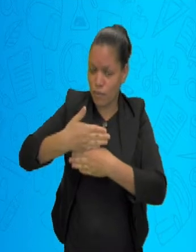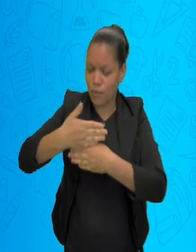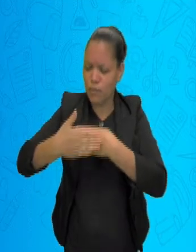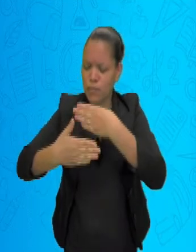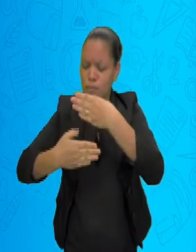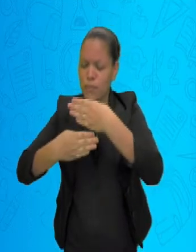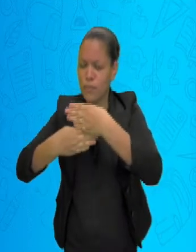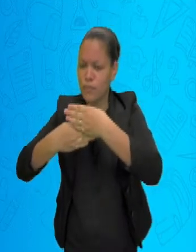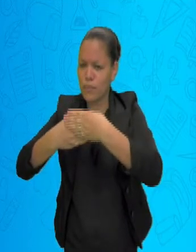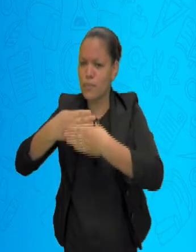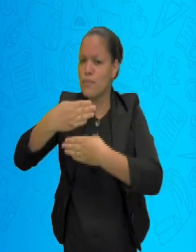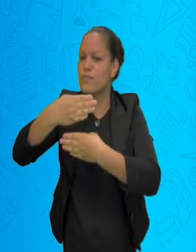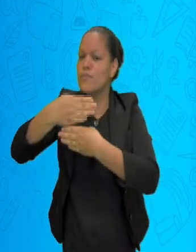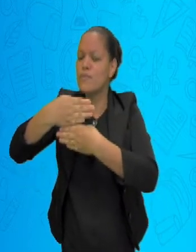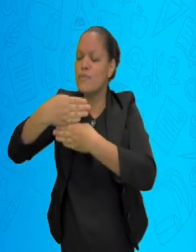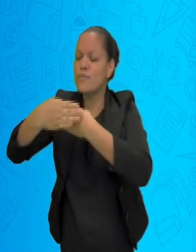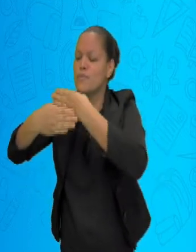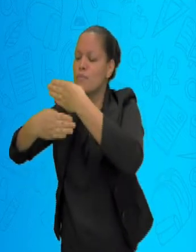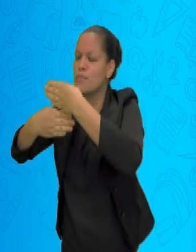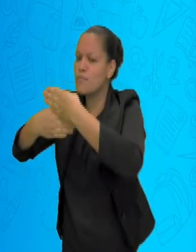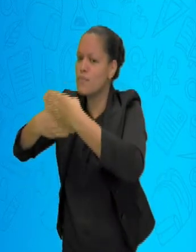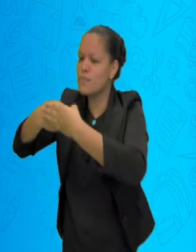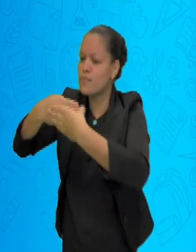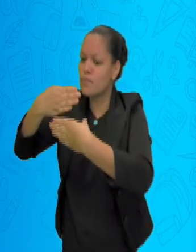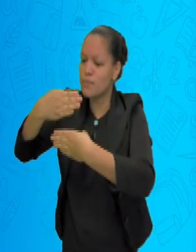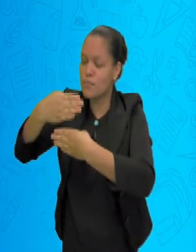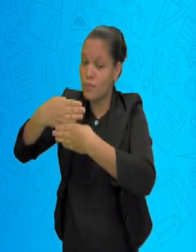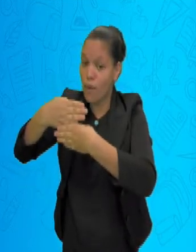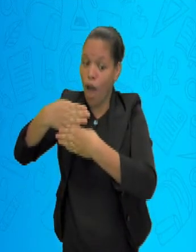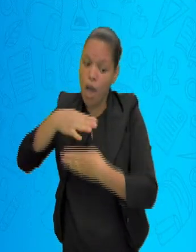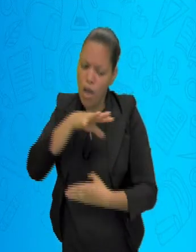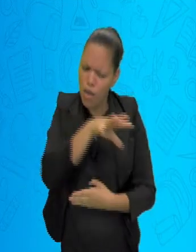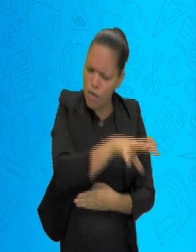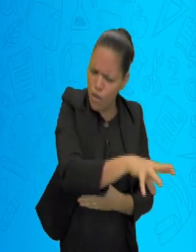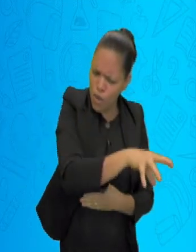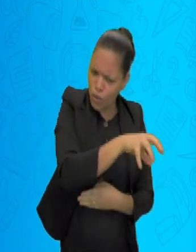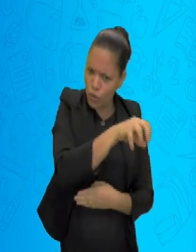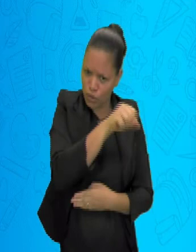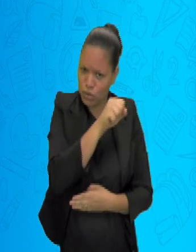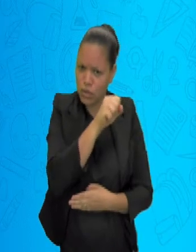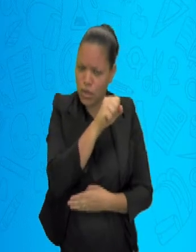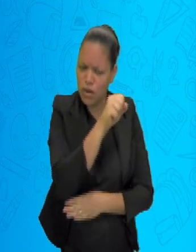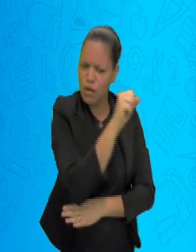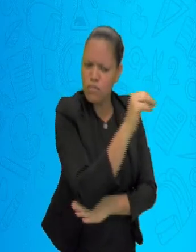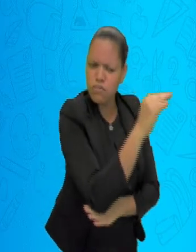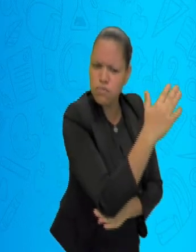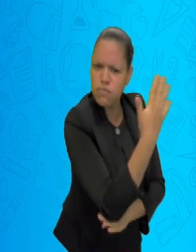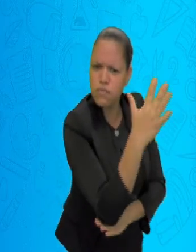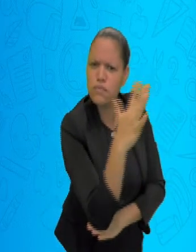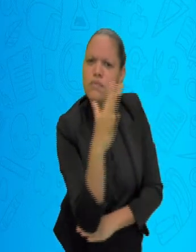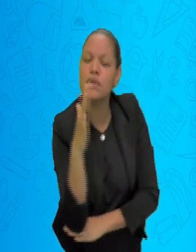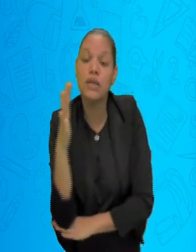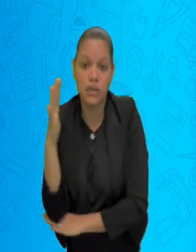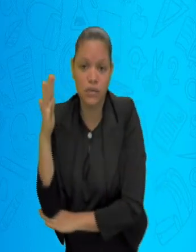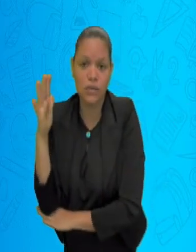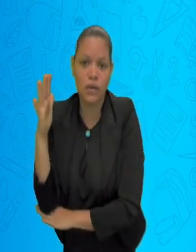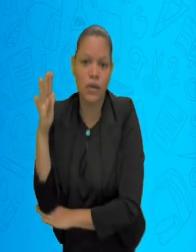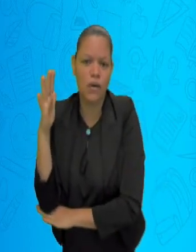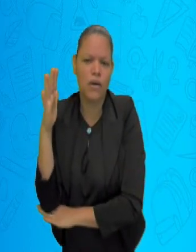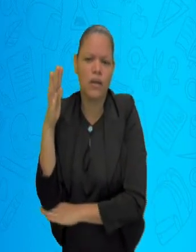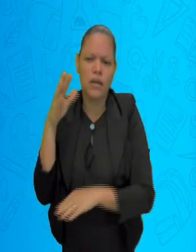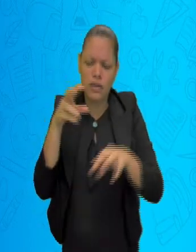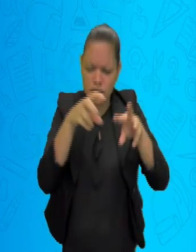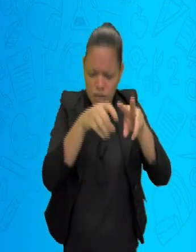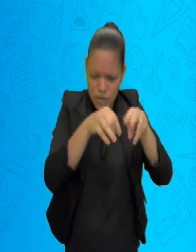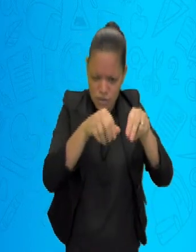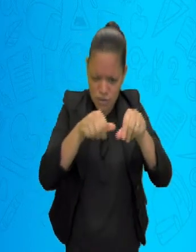elas retiram, né, a indústria civil retira alguns elementos da natureza, como a areia, pedra, o